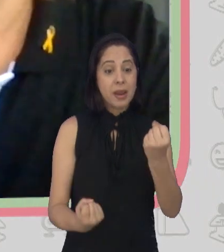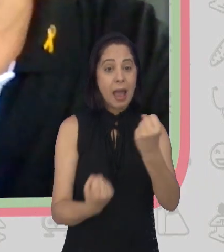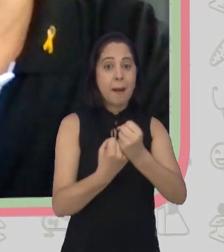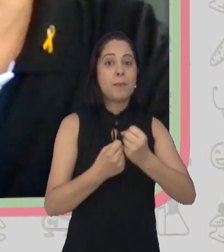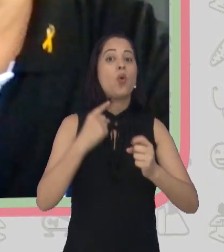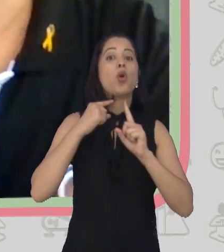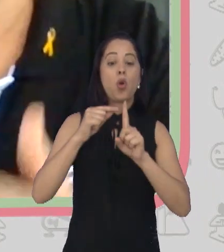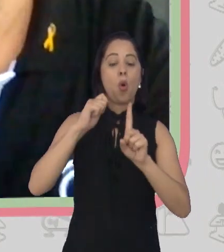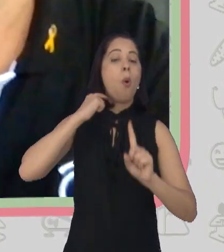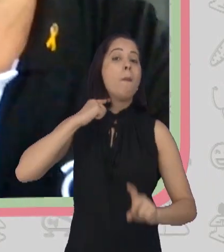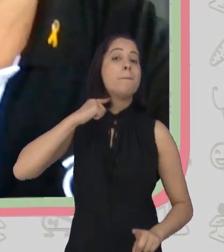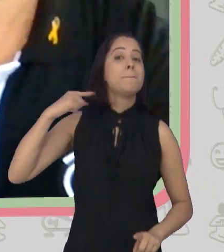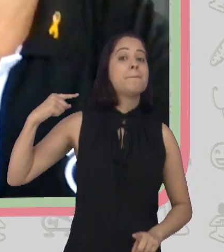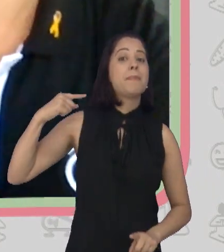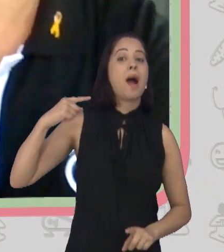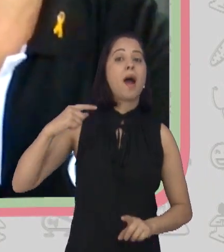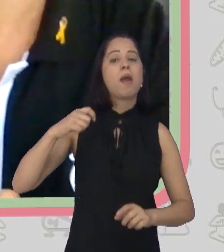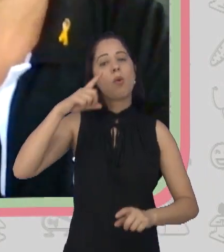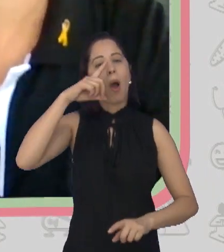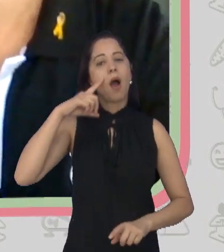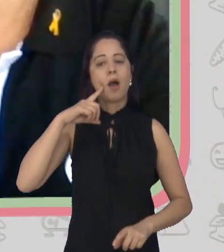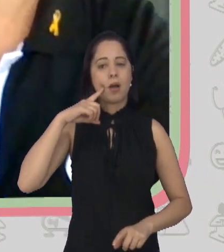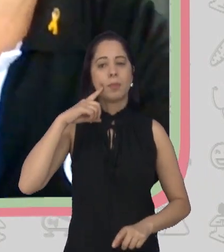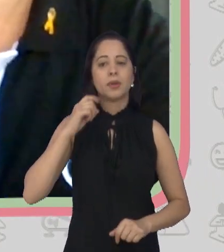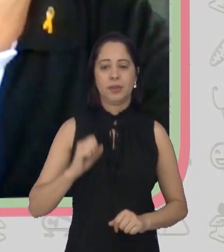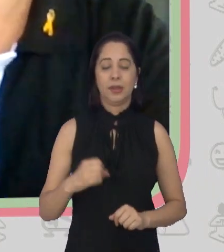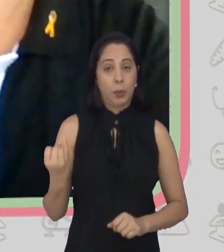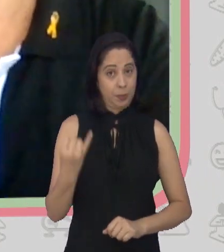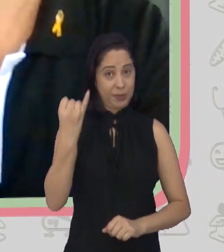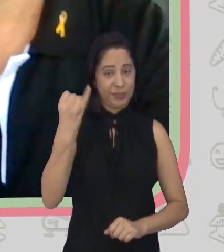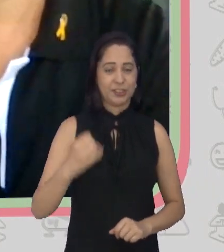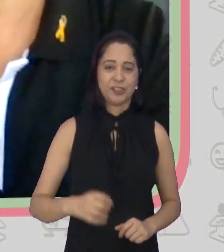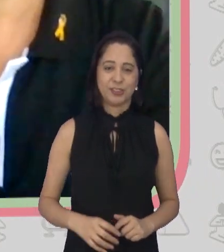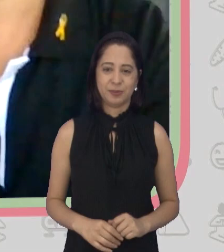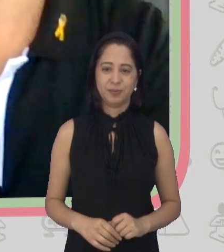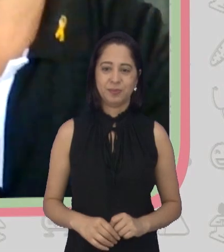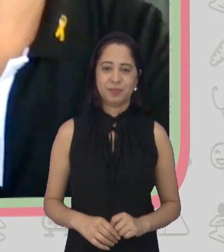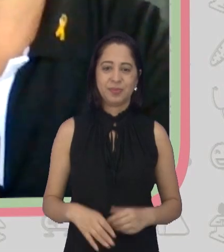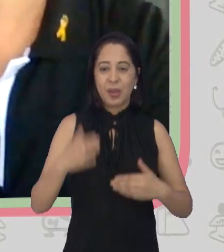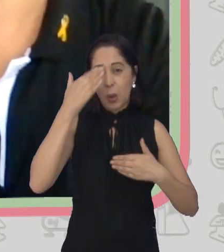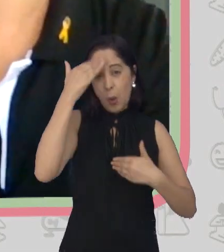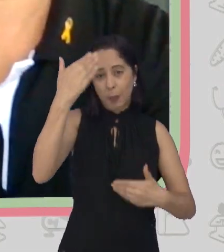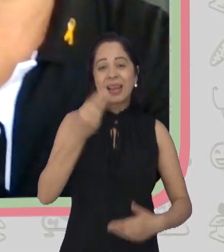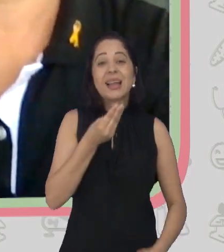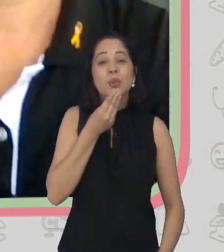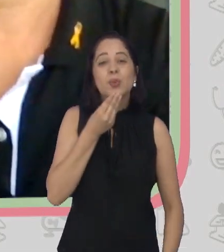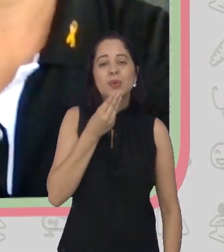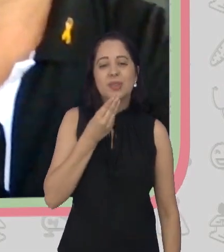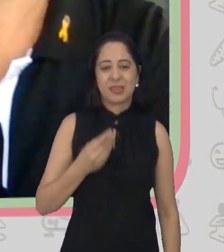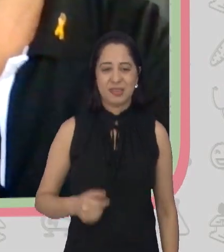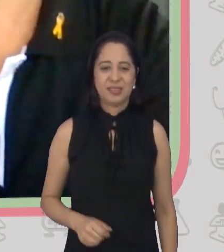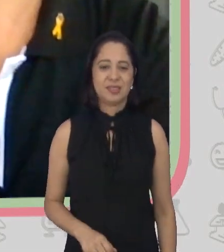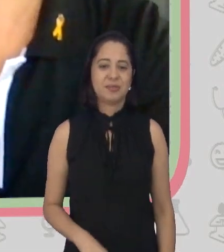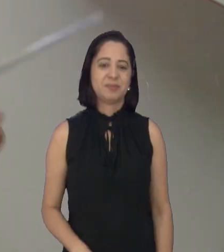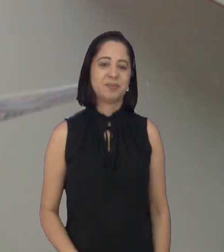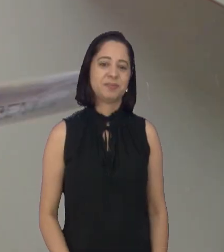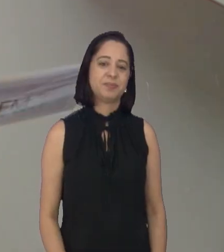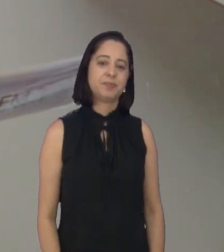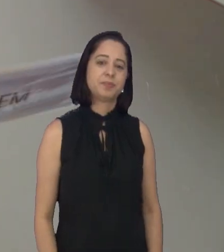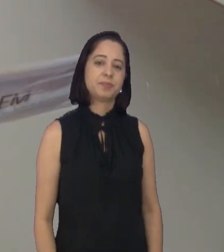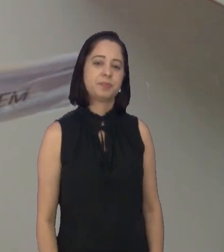realmente leve essa conversa para dentro de casa. Isso é muito importante. Tá ótimo, muito obrigada pelo convite. Até uma